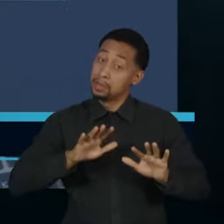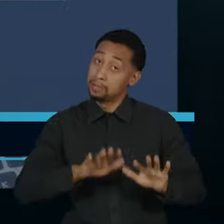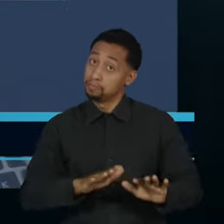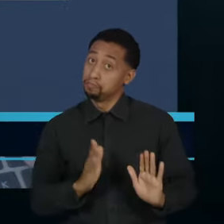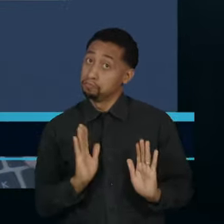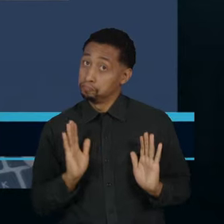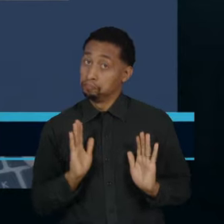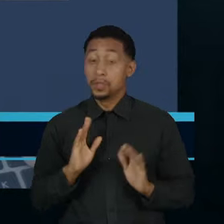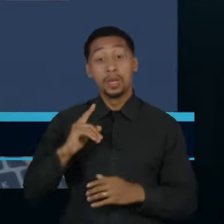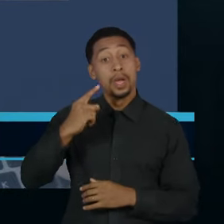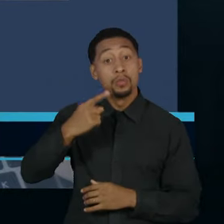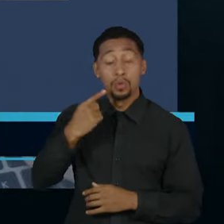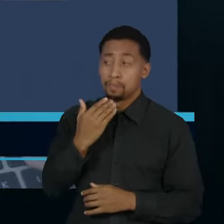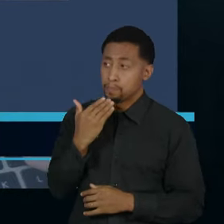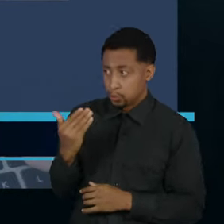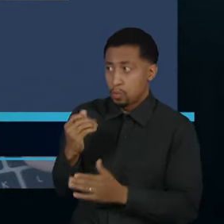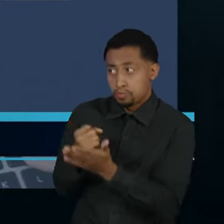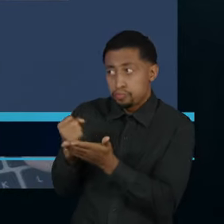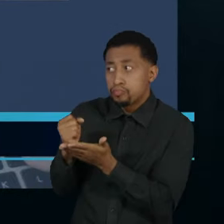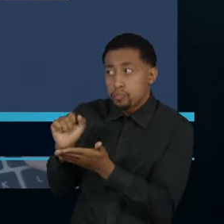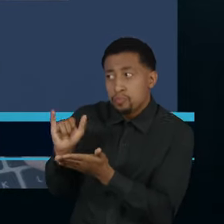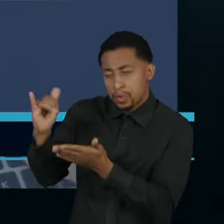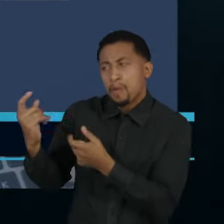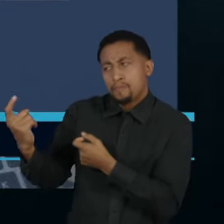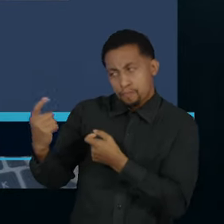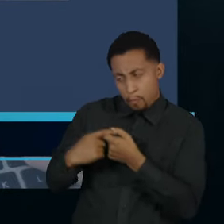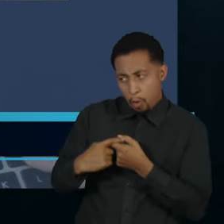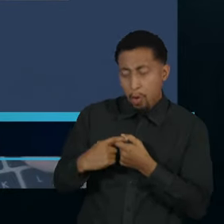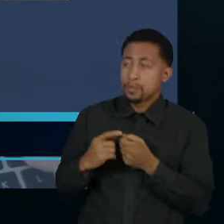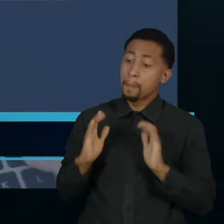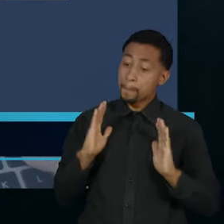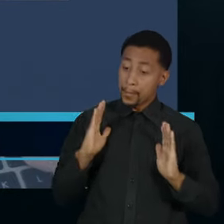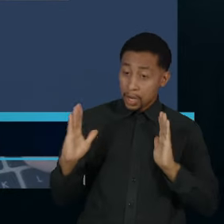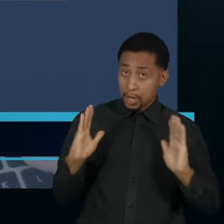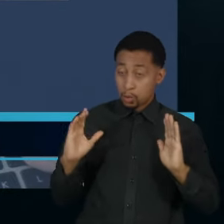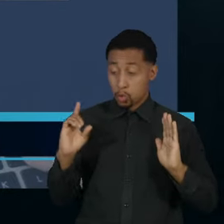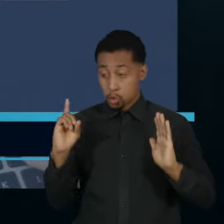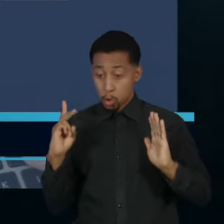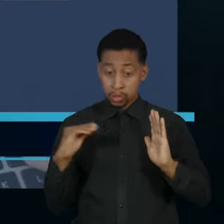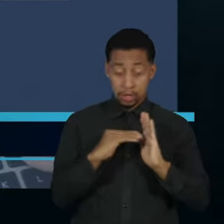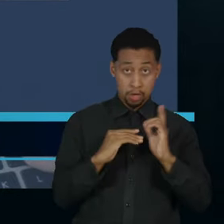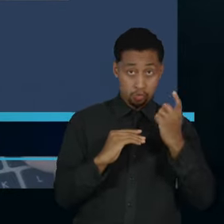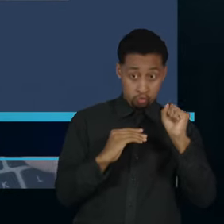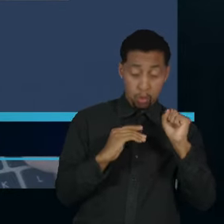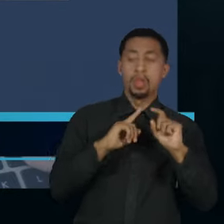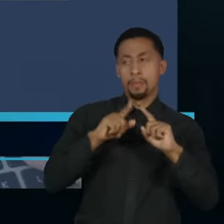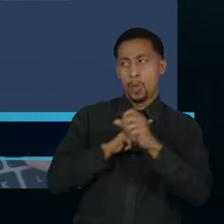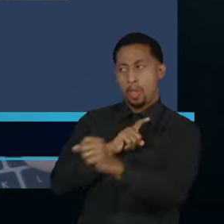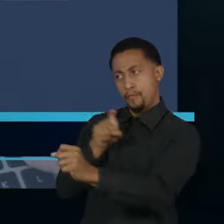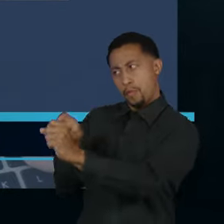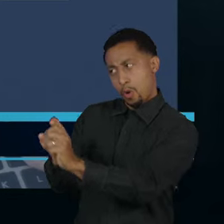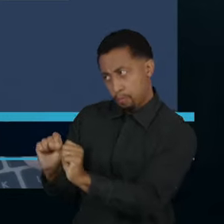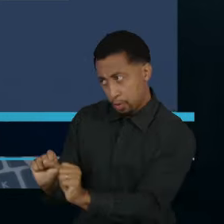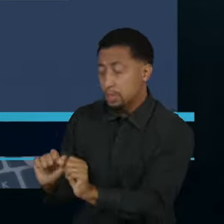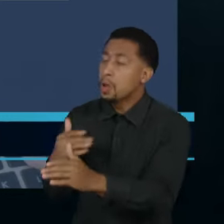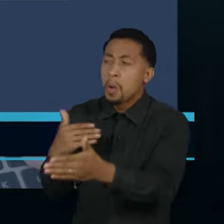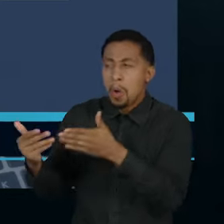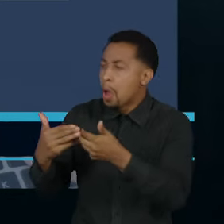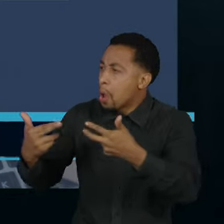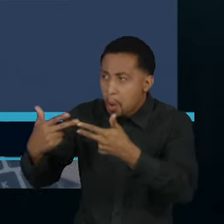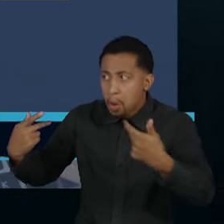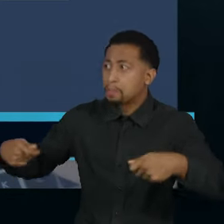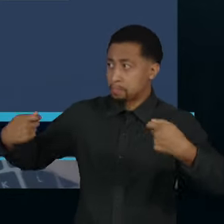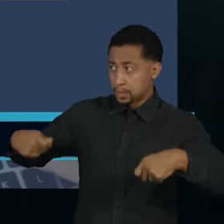Os advogados solicitam a devolução, ainda que temporária, e sustentam que Bolsonaro ficará à disposição para atender a qualquer convocação